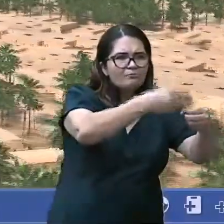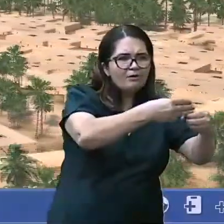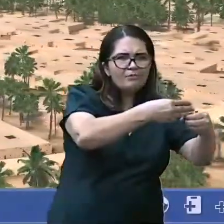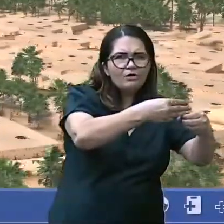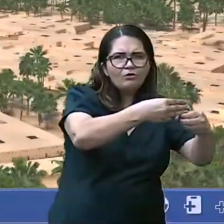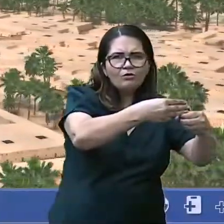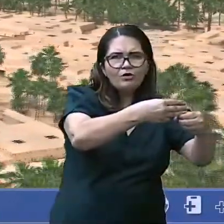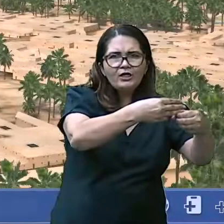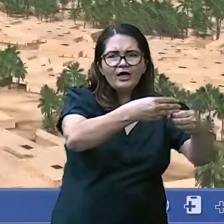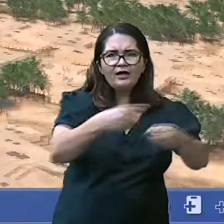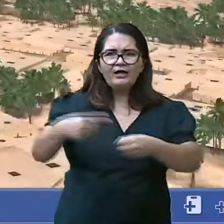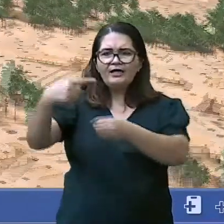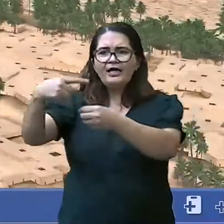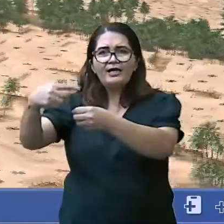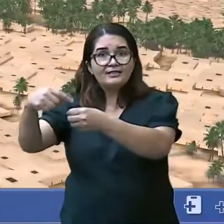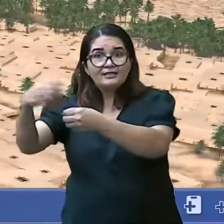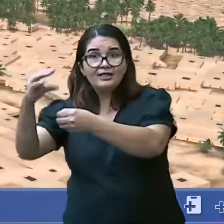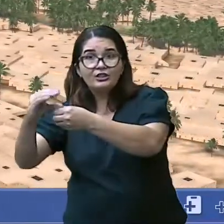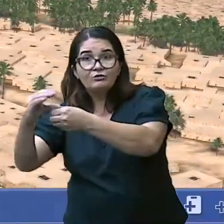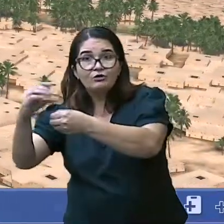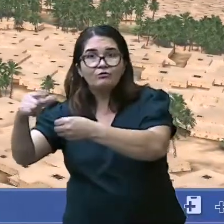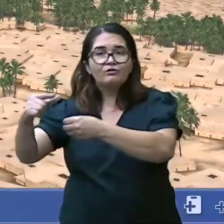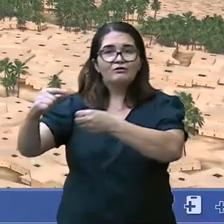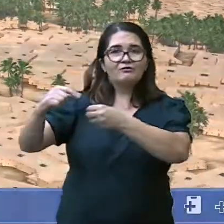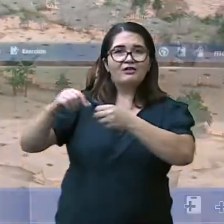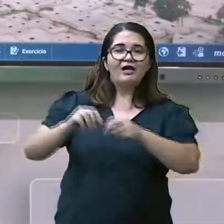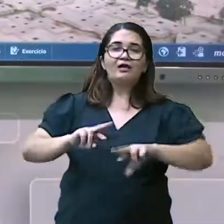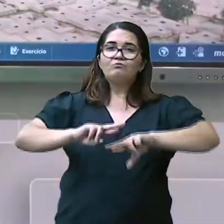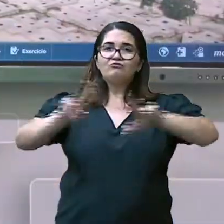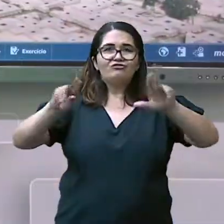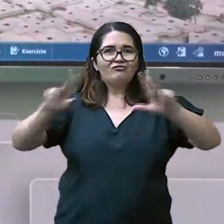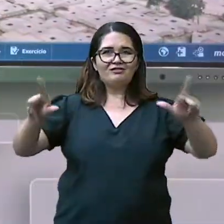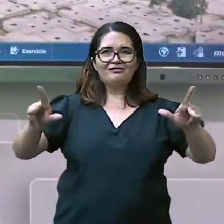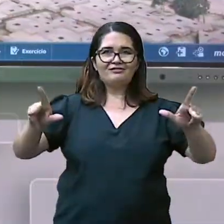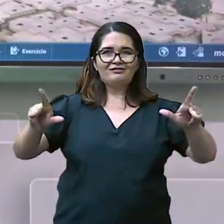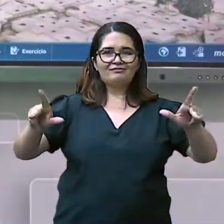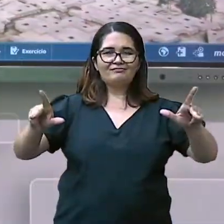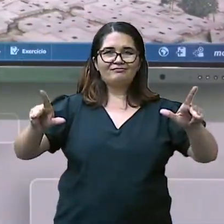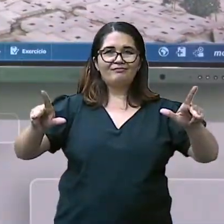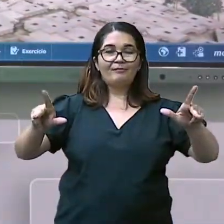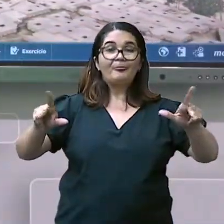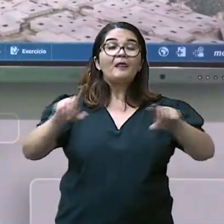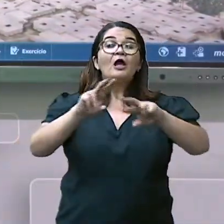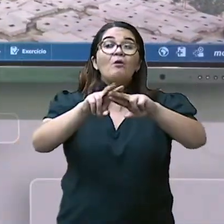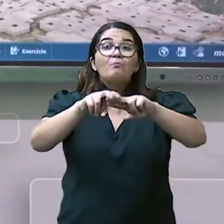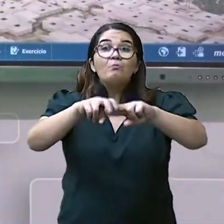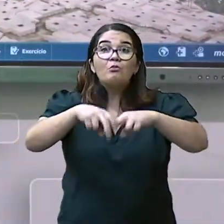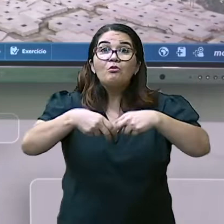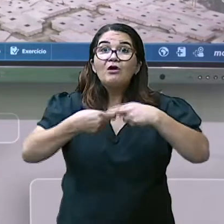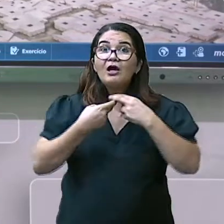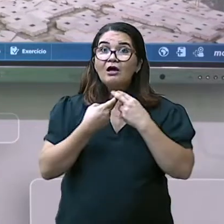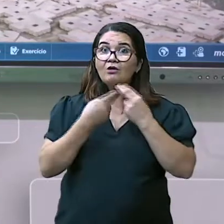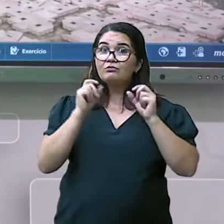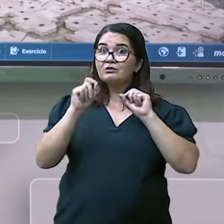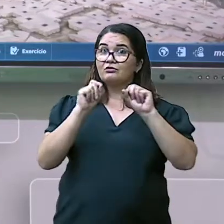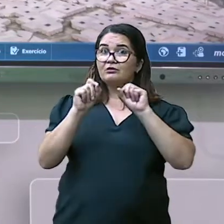Tá? Por quê? Porque tem os fatores culturais. E isso é